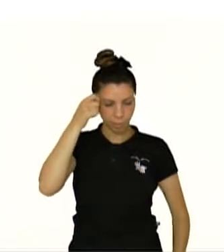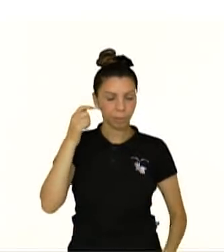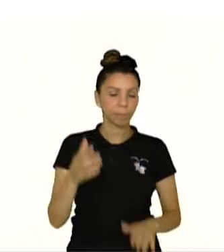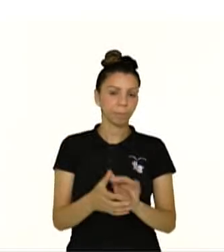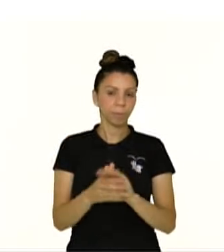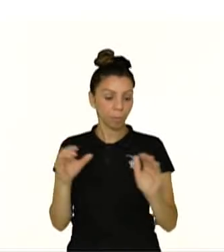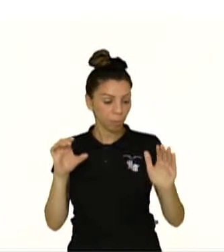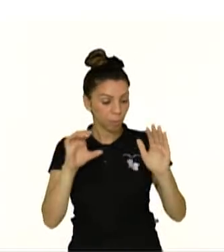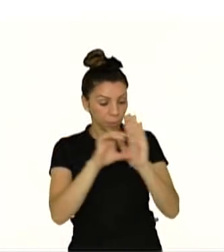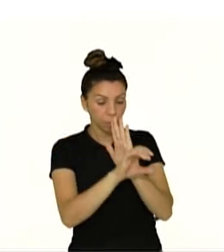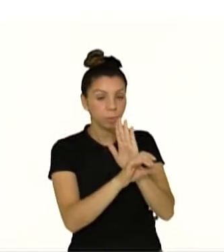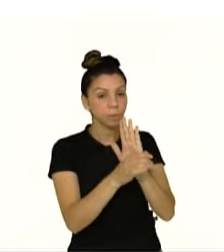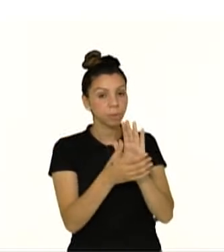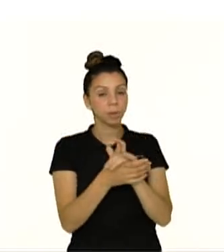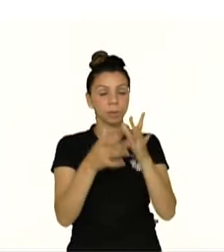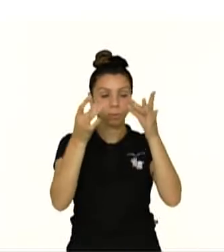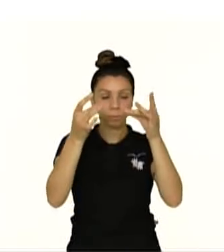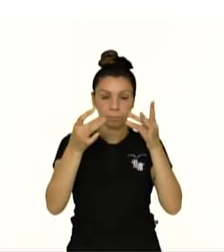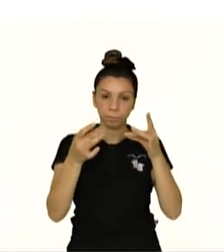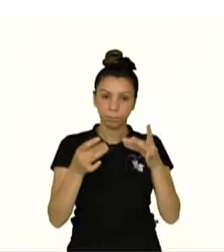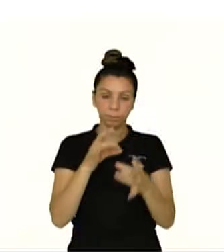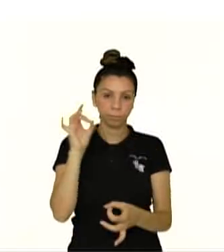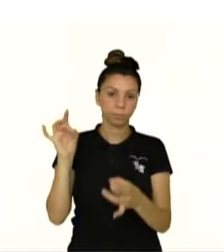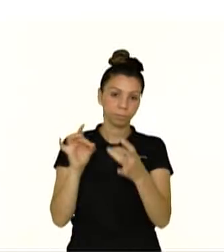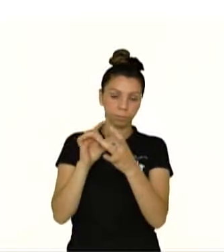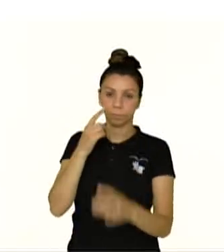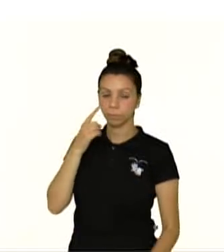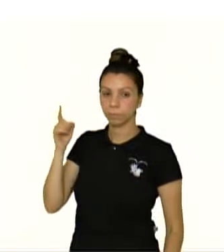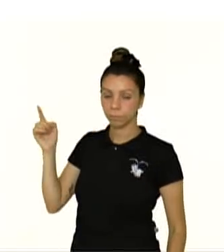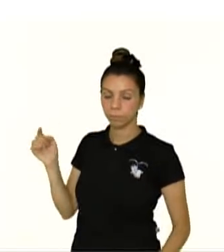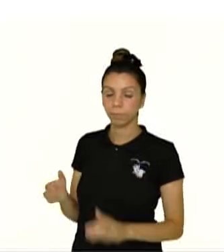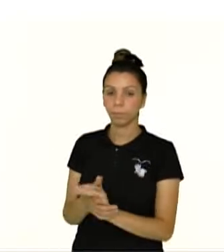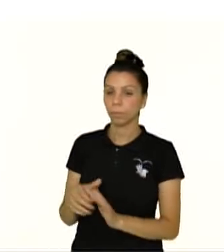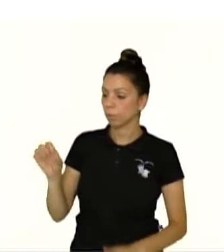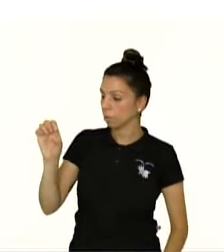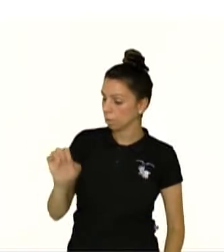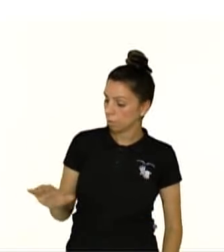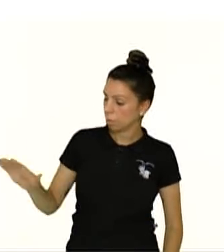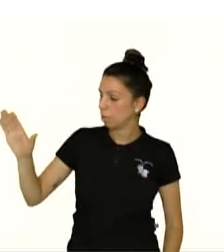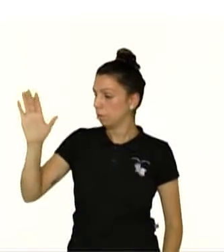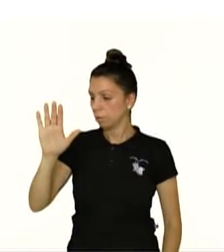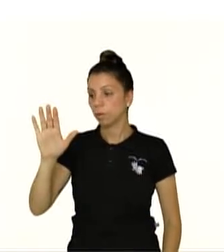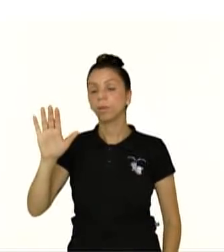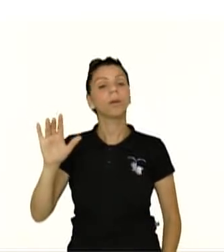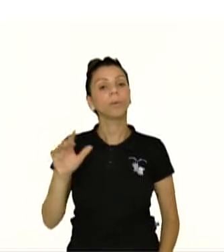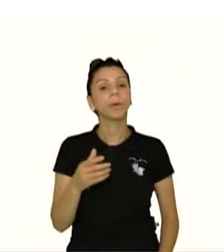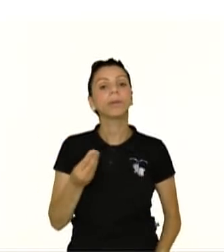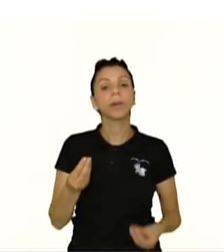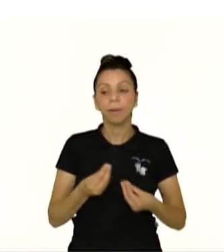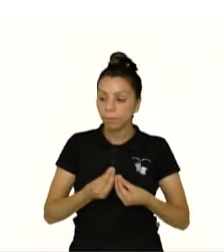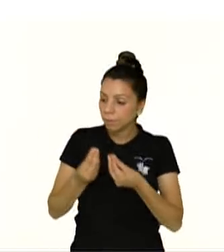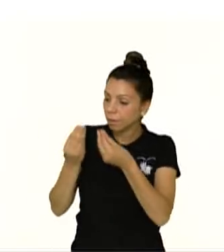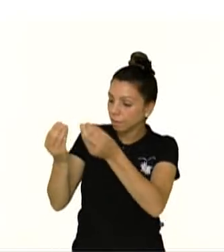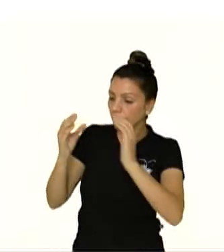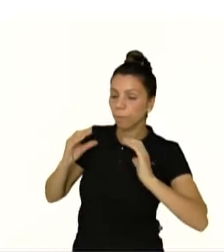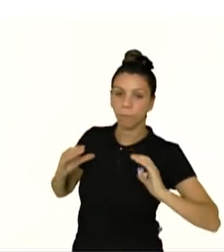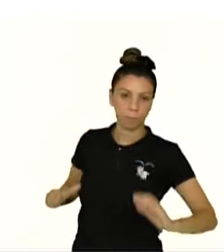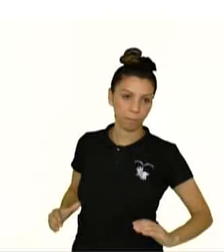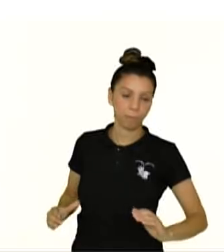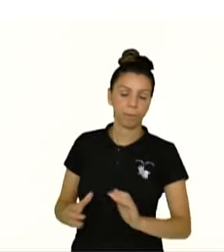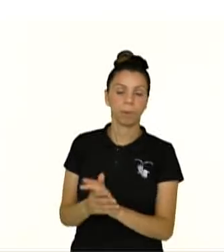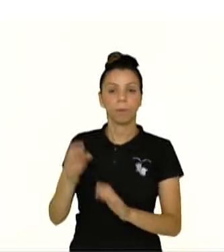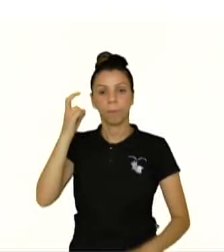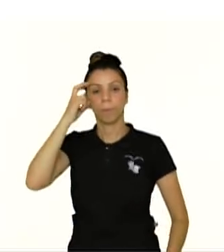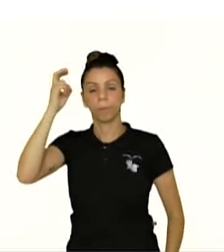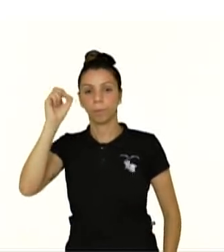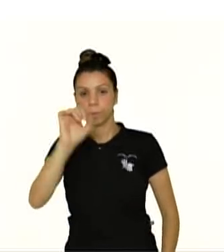missão civilizadora, ou a definição dessa justificativa, qual é? O europeu estava imbuído de levar a civilização, indústria e cultura